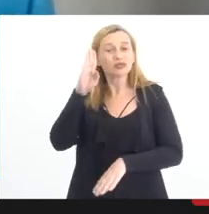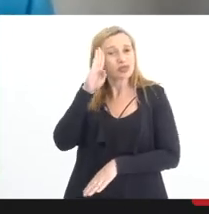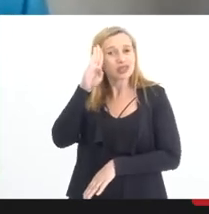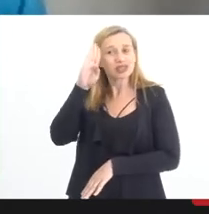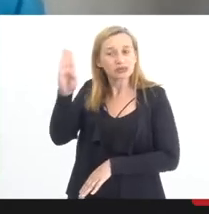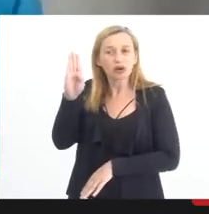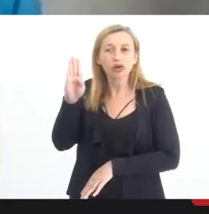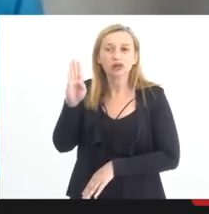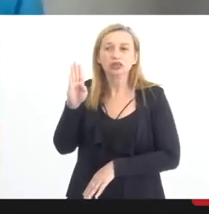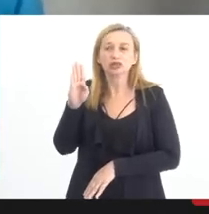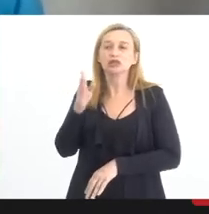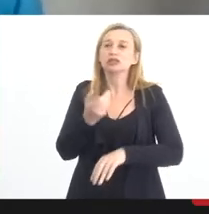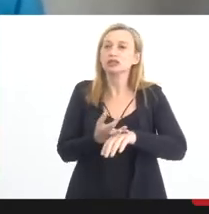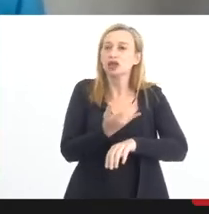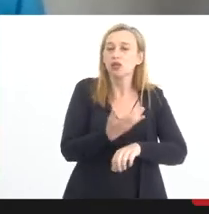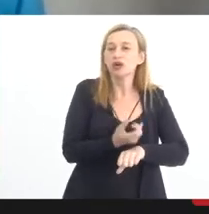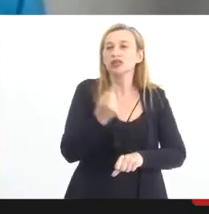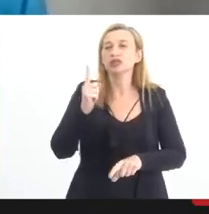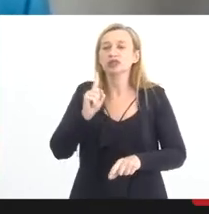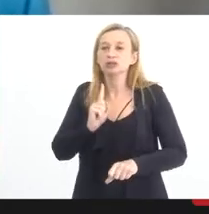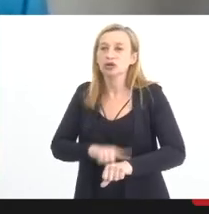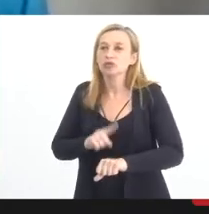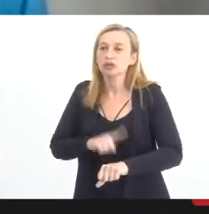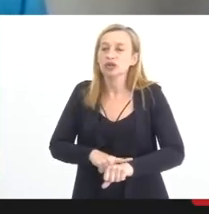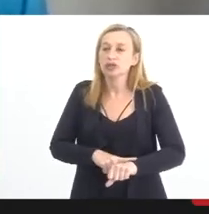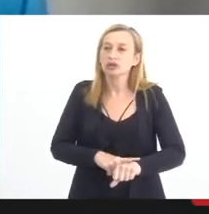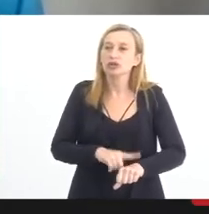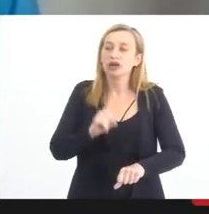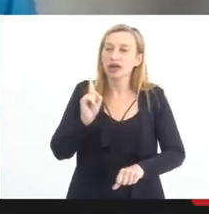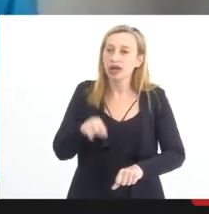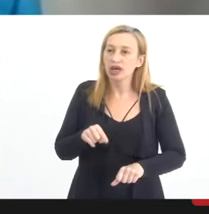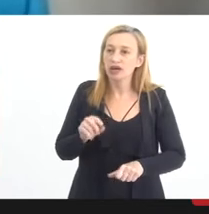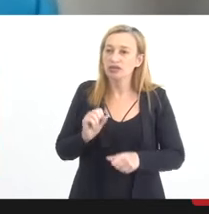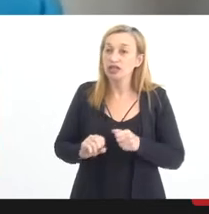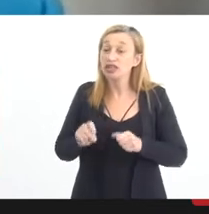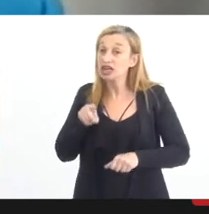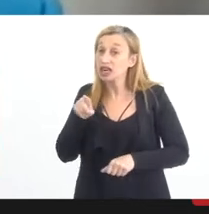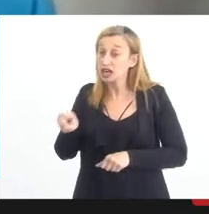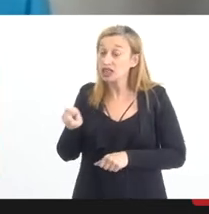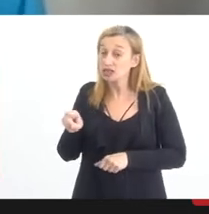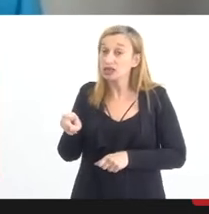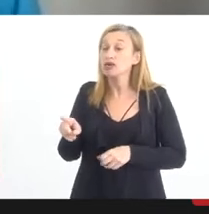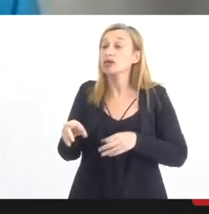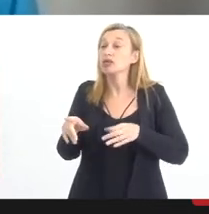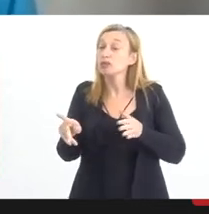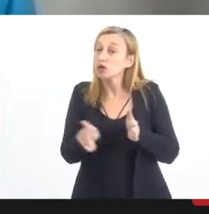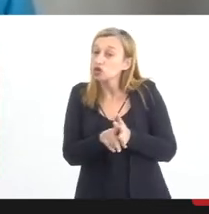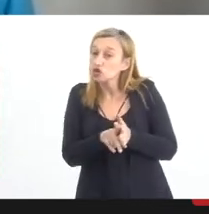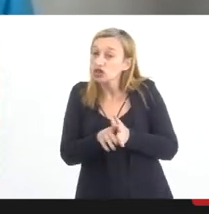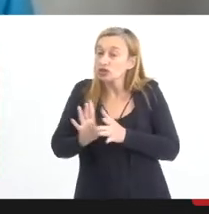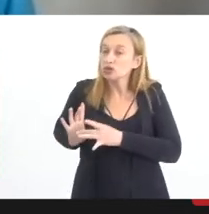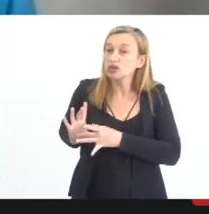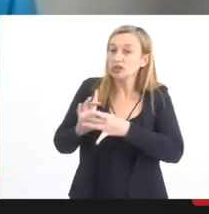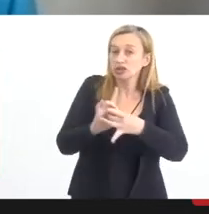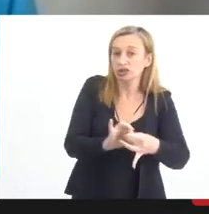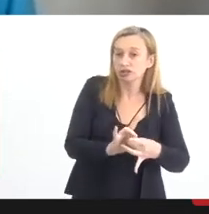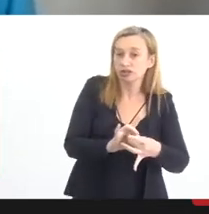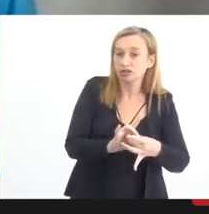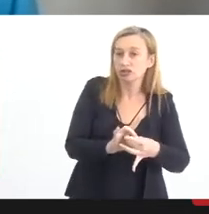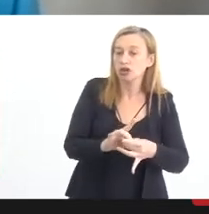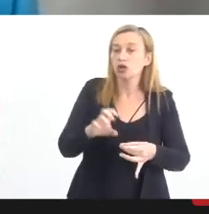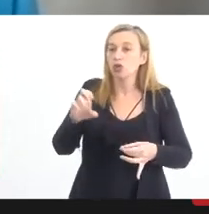prioridade da UERJ nesse momento é fazer com que este projeto de unificação